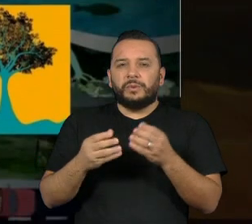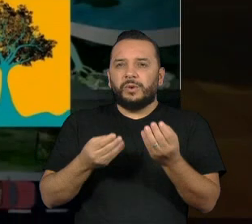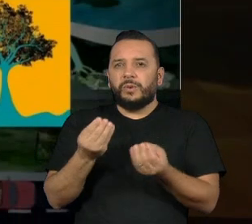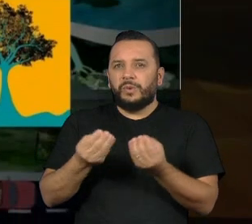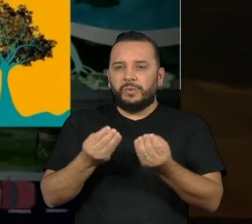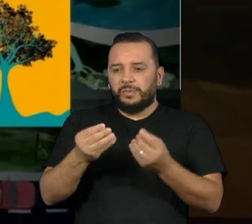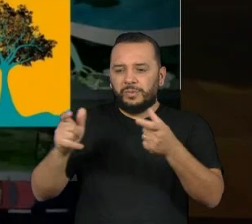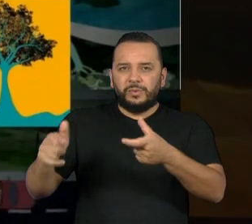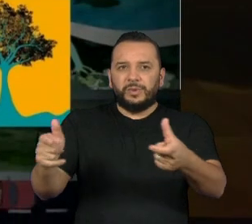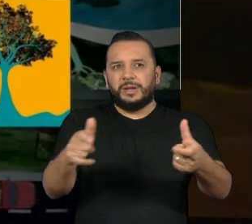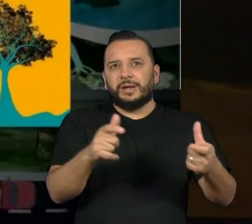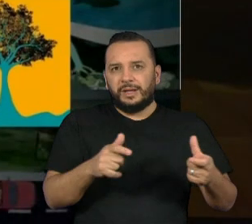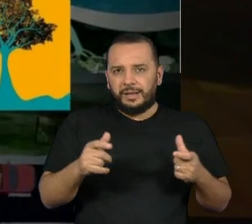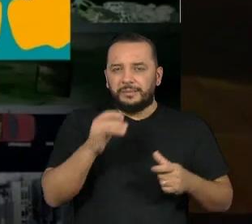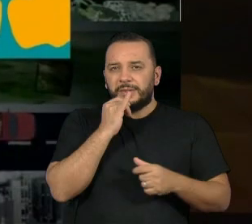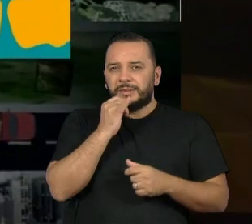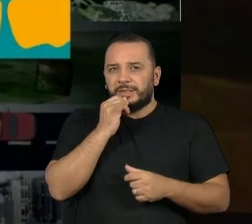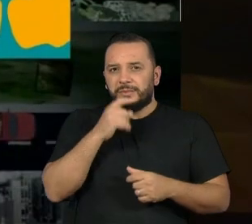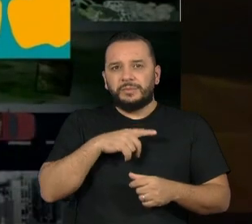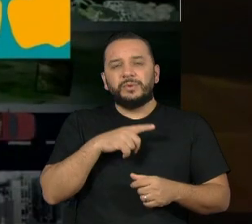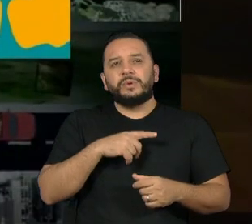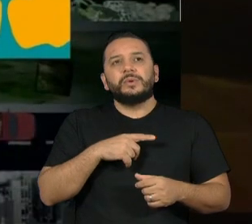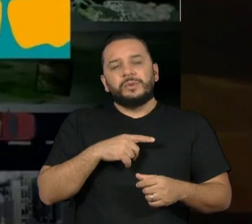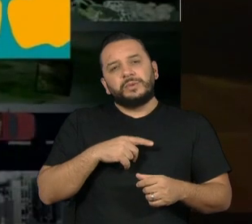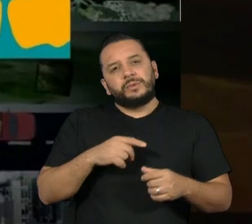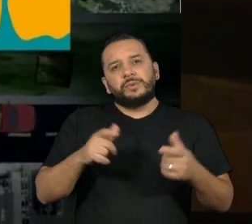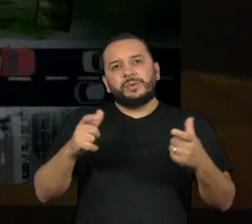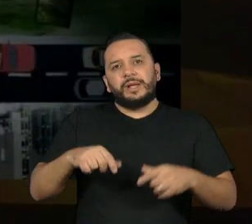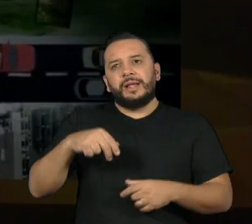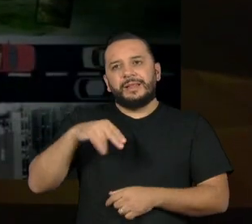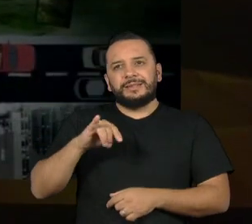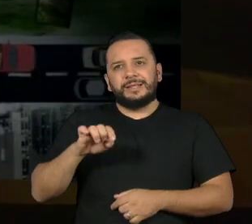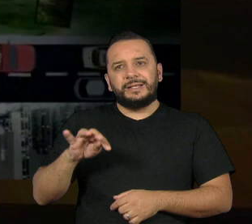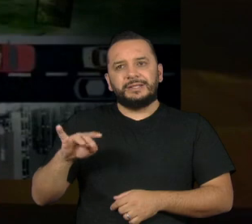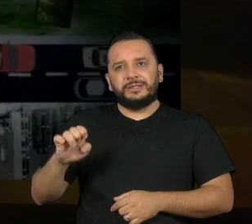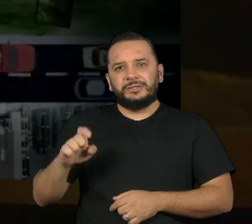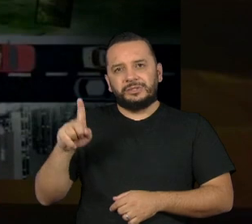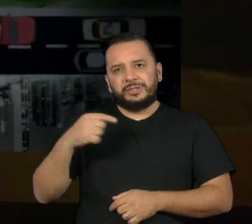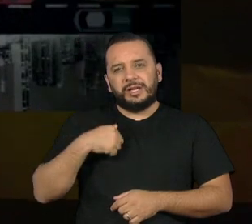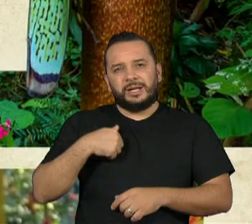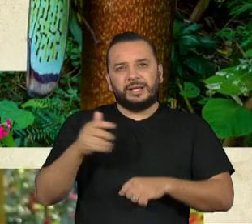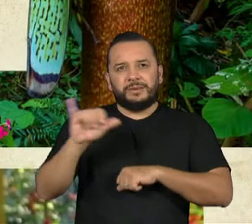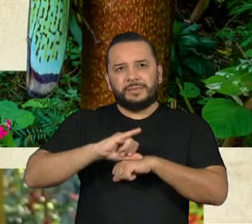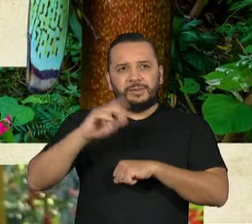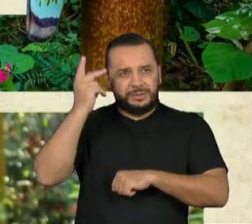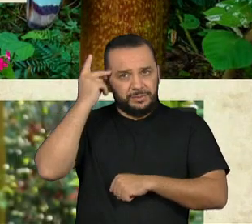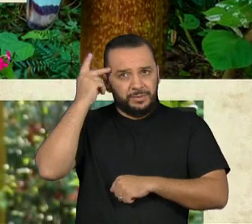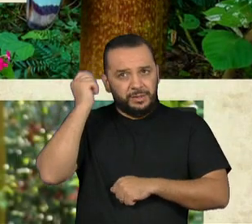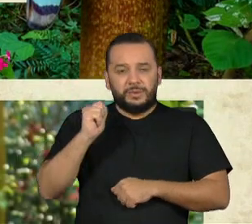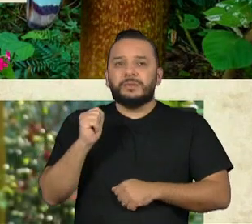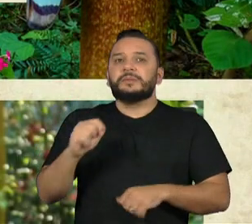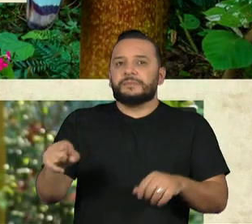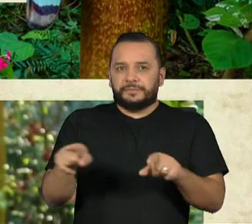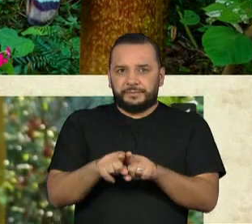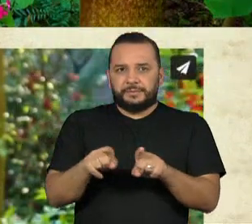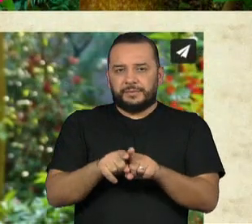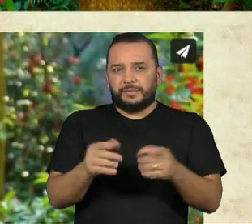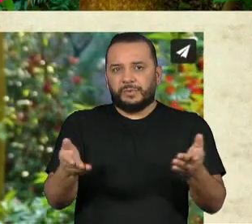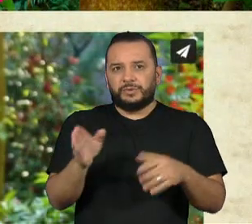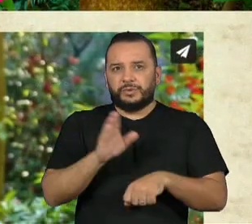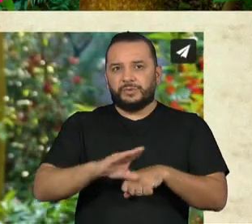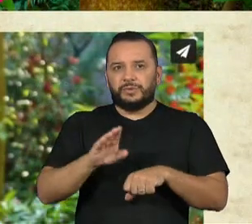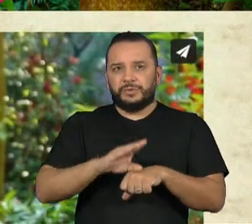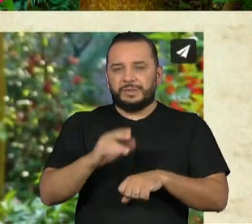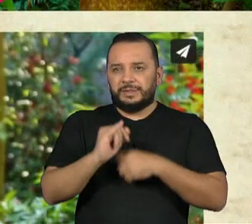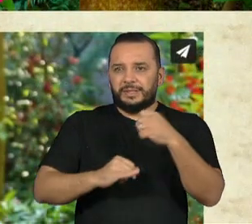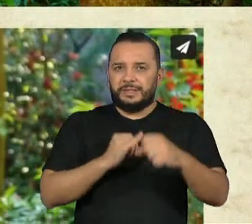públicos urbanos, como a Praça da Nascente, no bairro da Pompeia, capital paulista. Hoje, dá cursos online